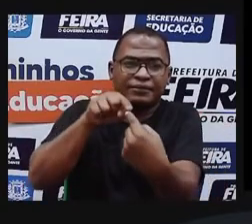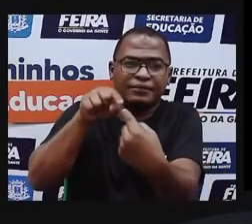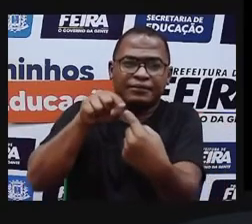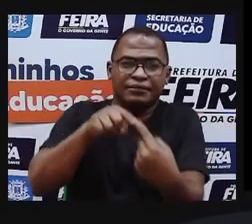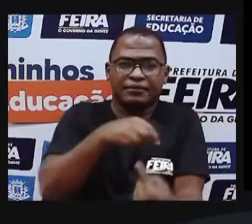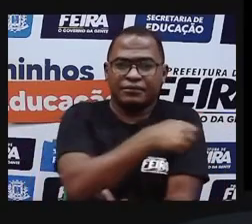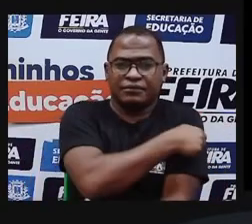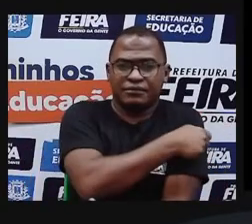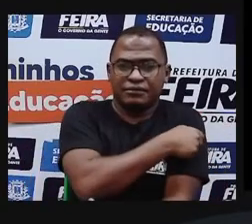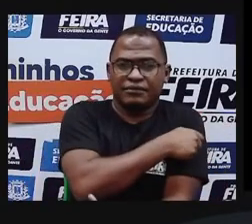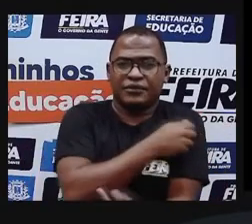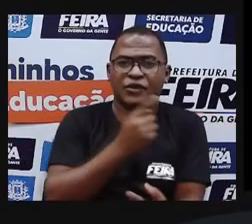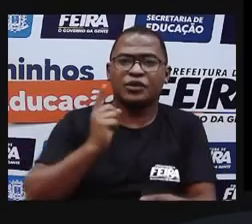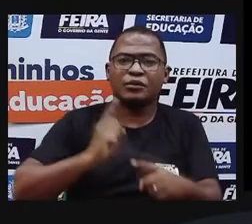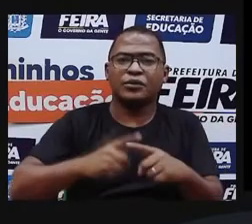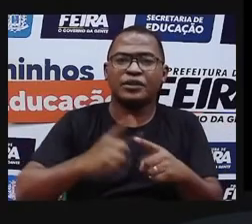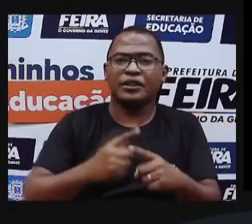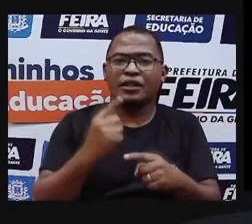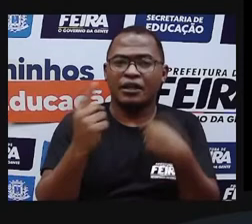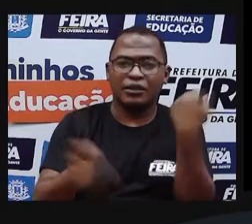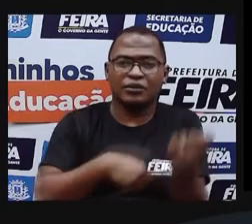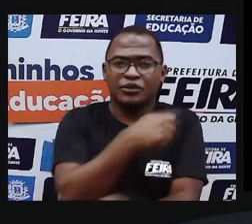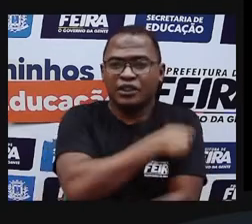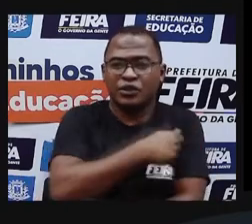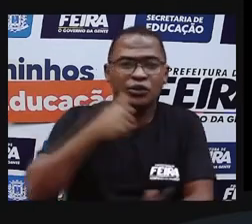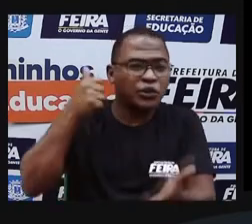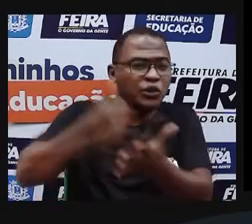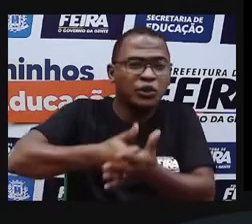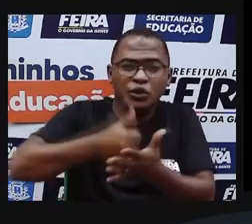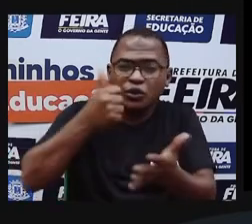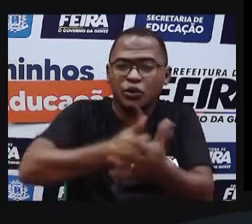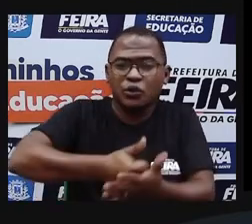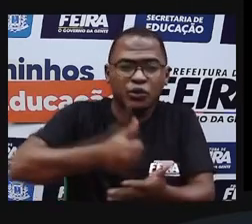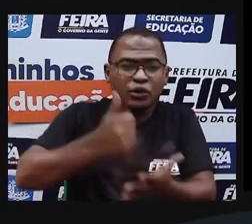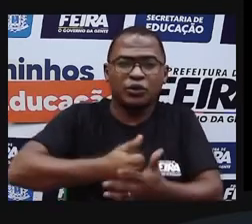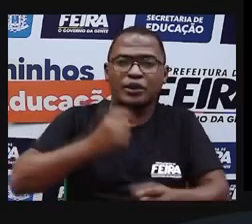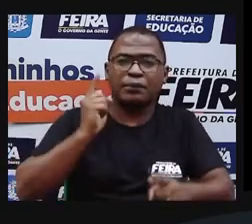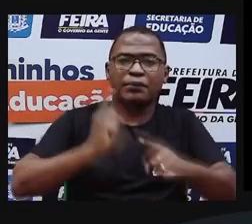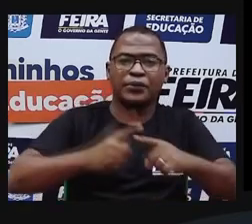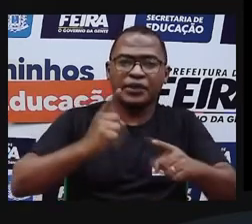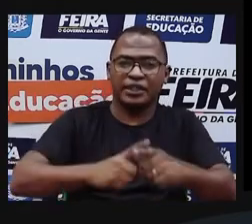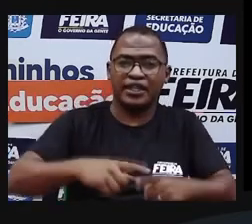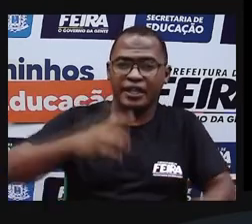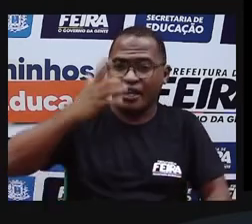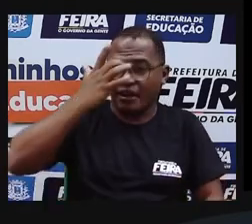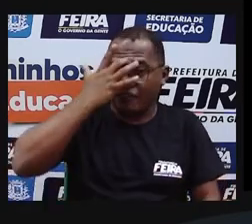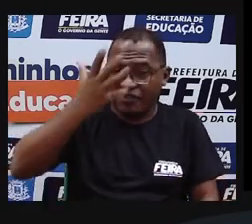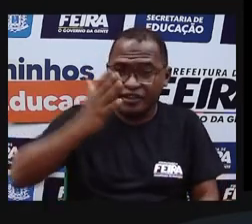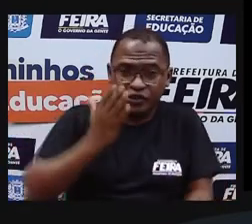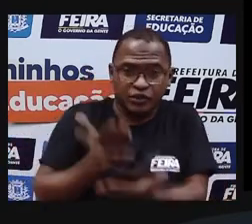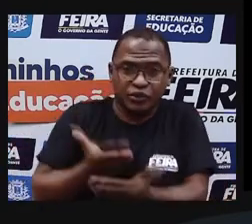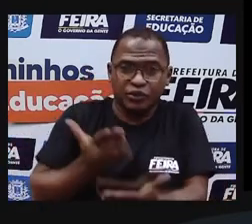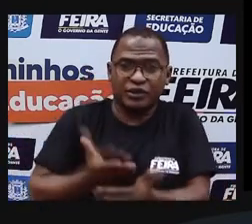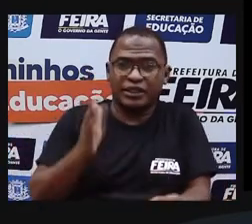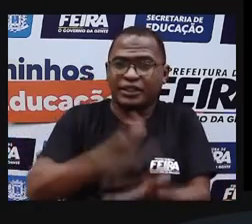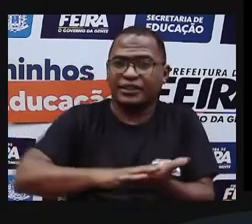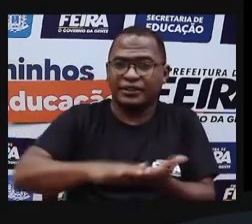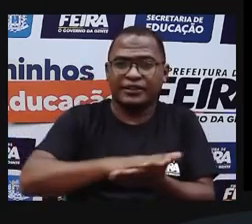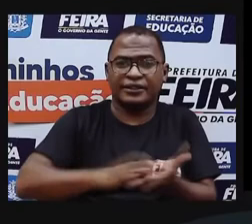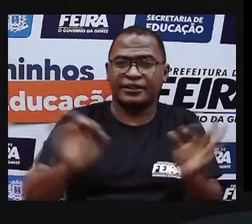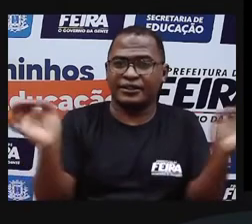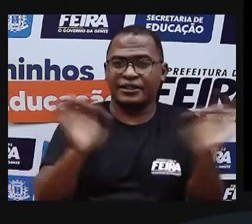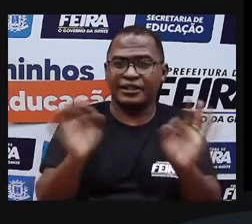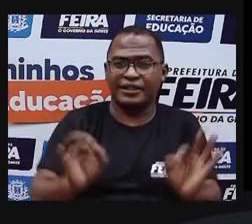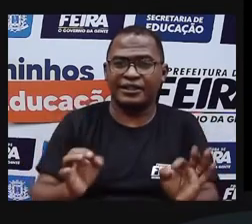luta contra as outras pessoas que tentam desmotivar, que lutam contra o cansaço